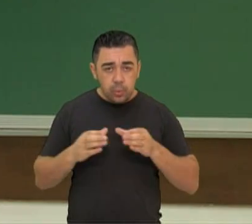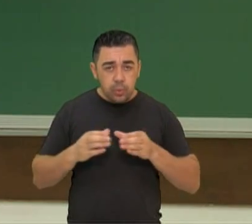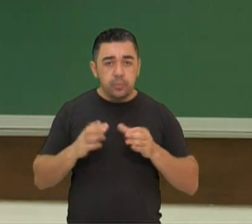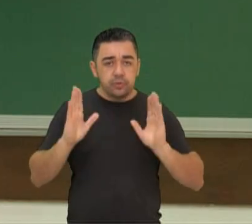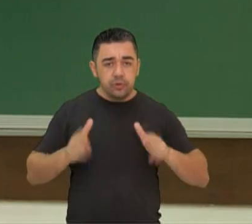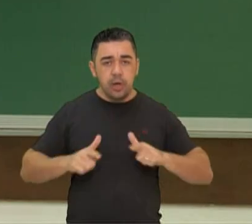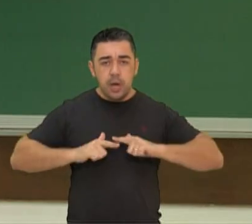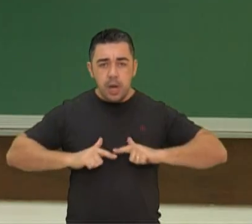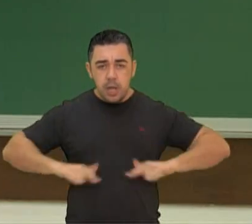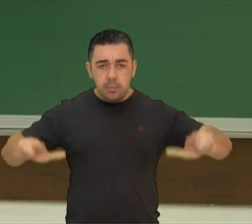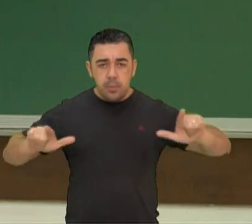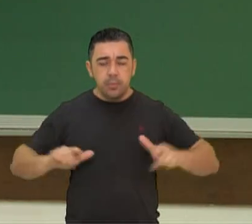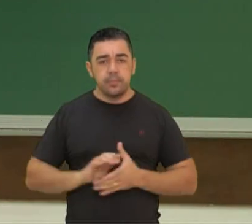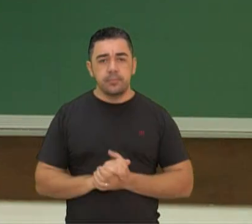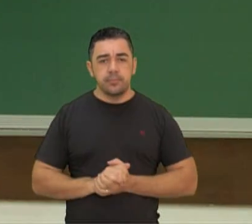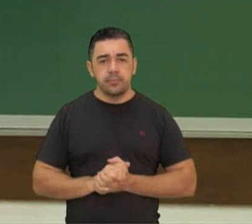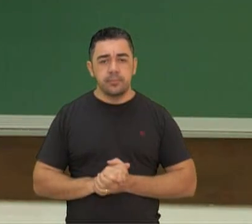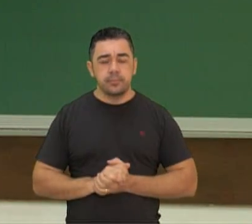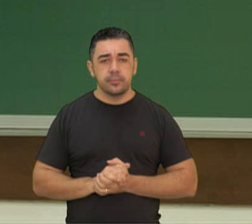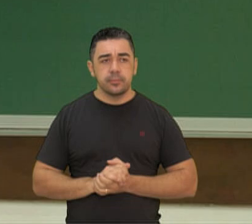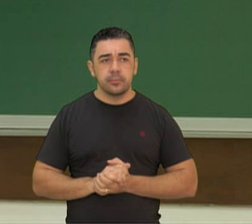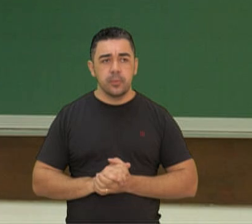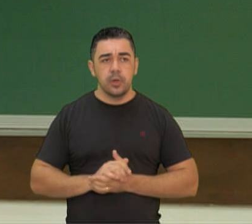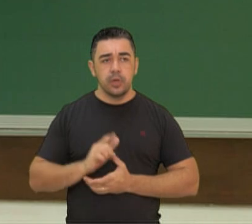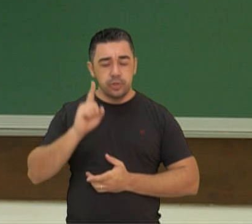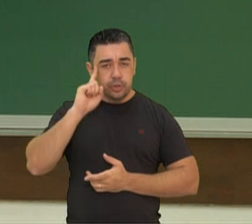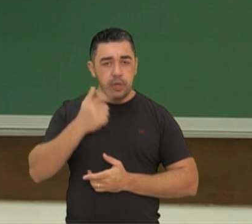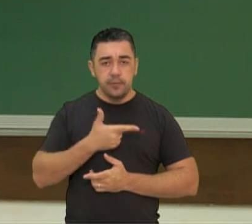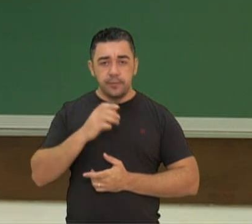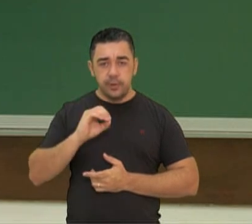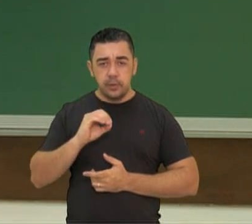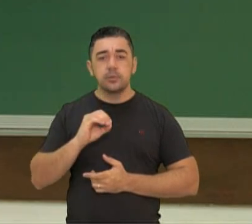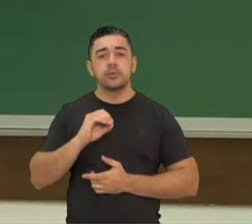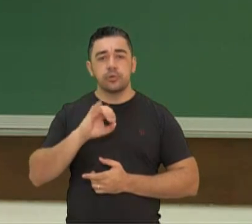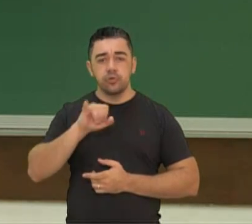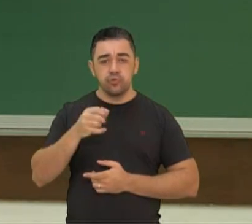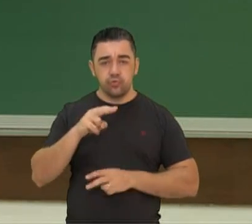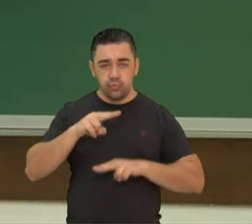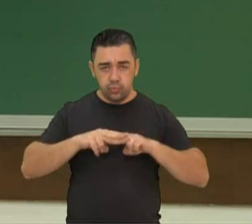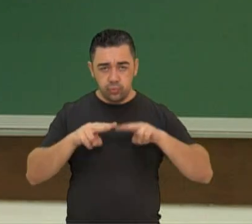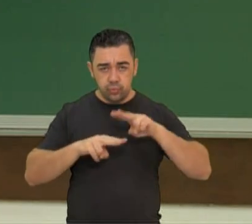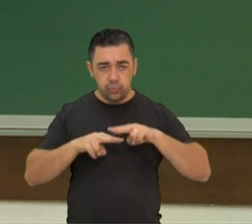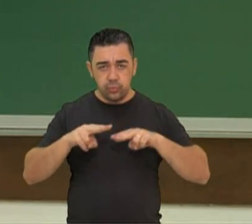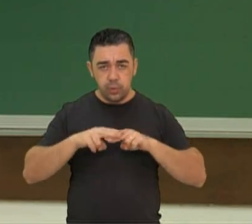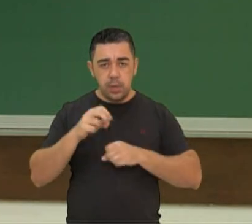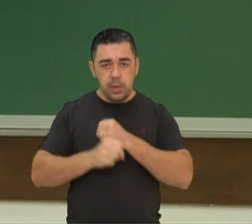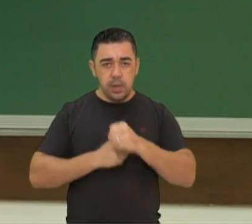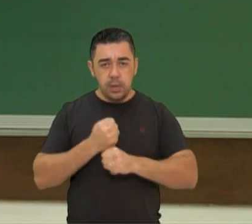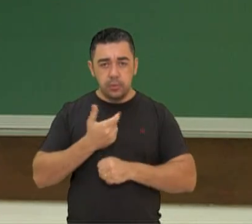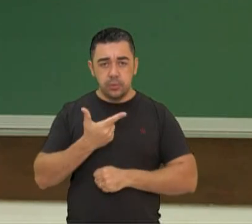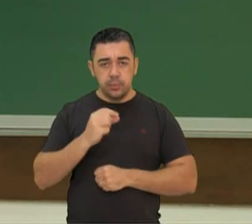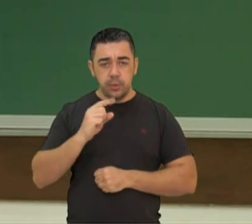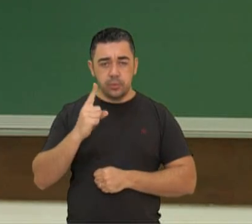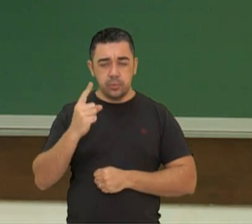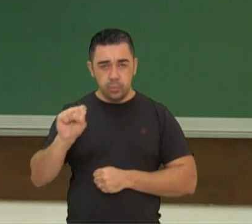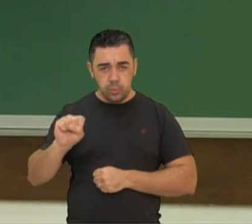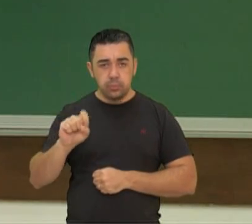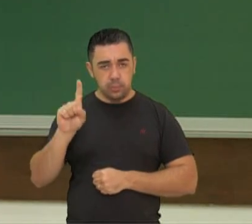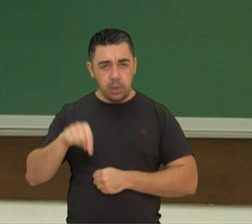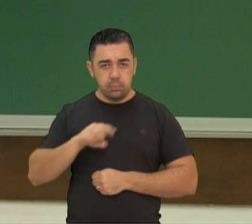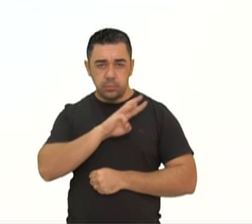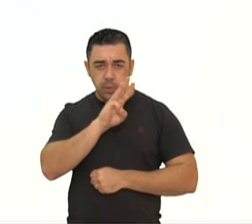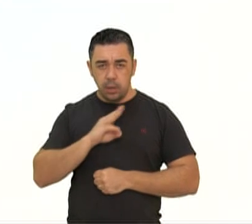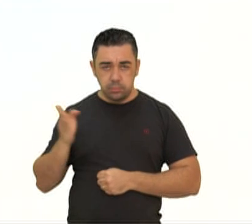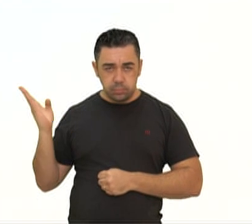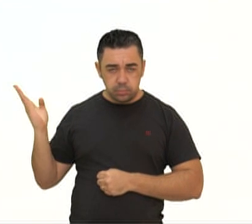Esta notícia é de 20 de junho de 2018 e está disponível neste endereço da internet.